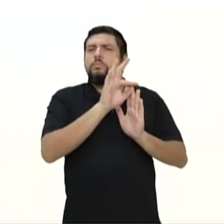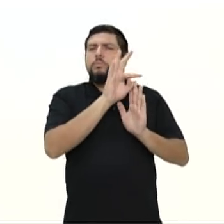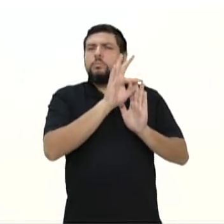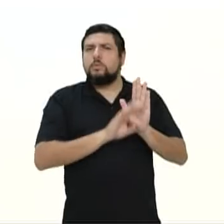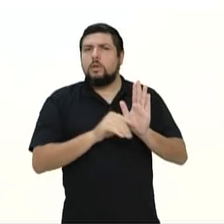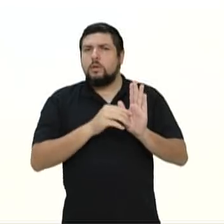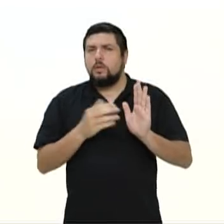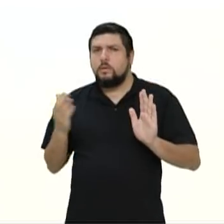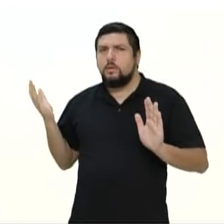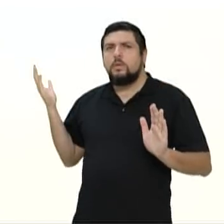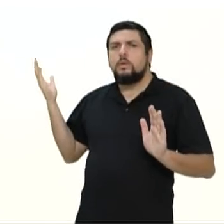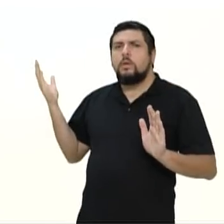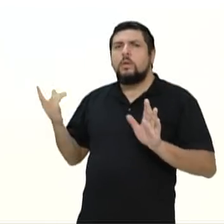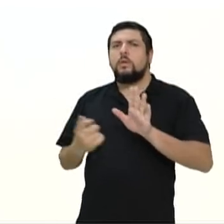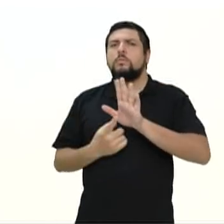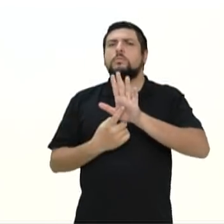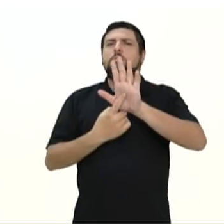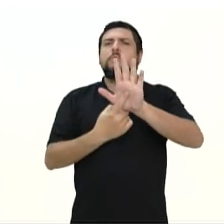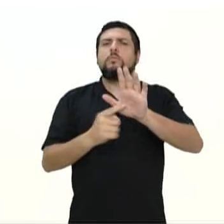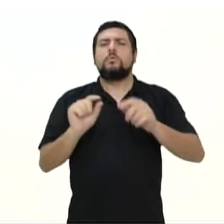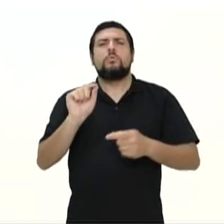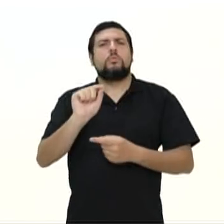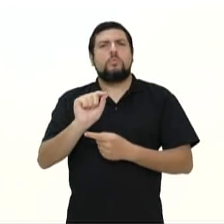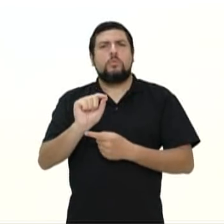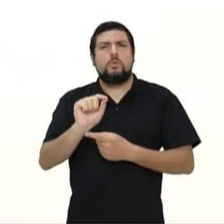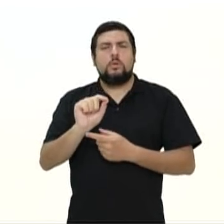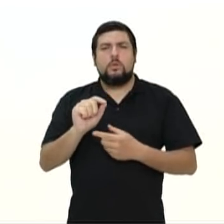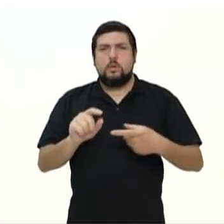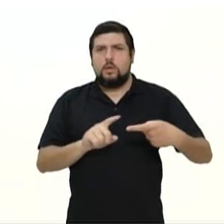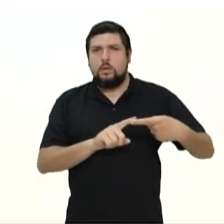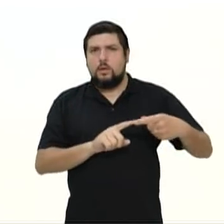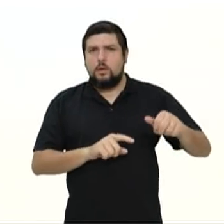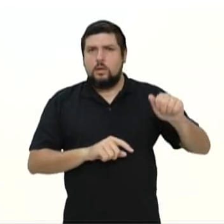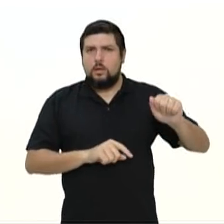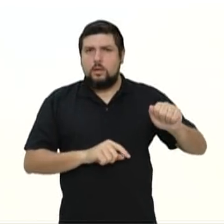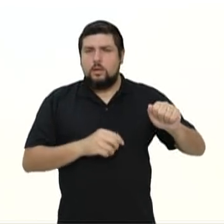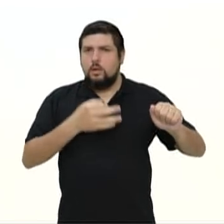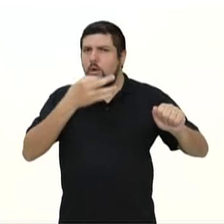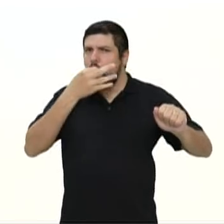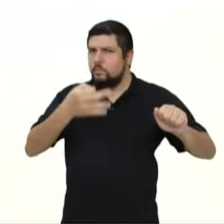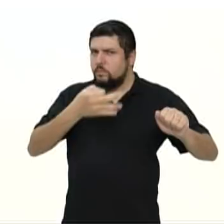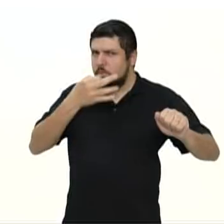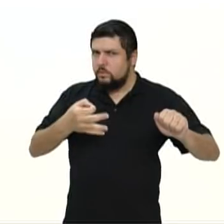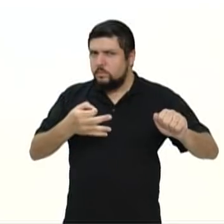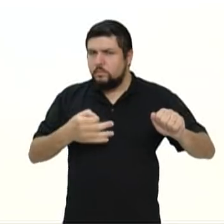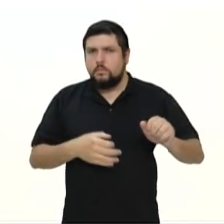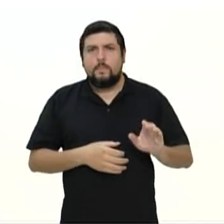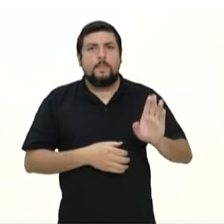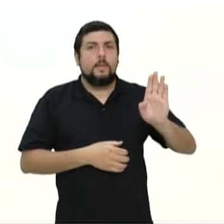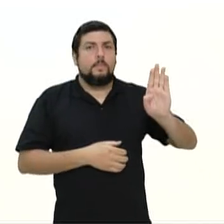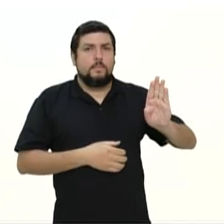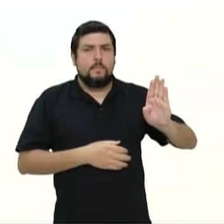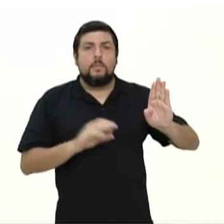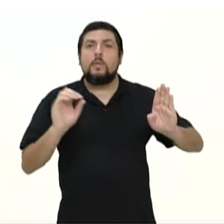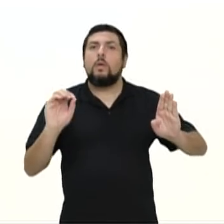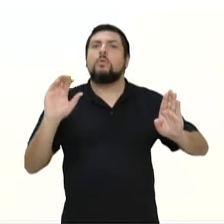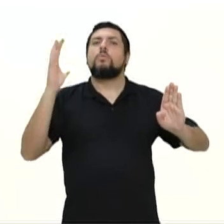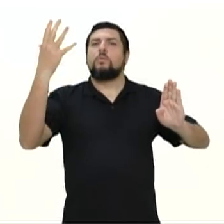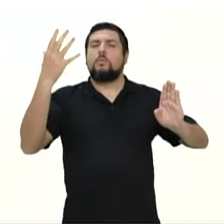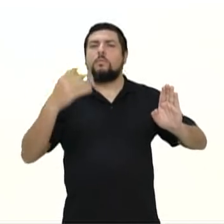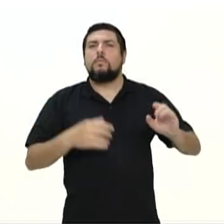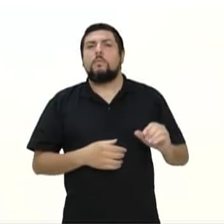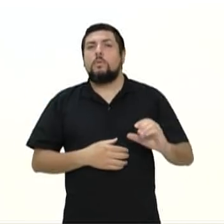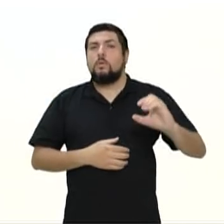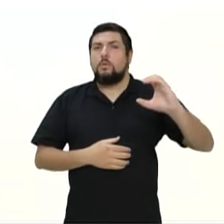está expressando? Uma opinião, letra A. Letra B, um fato. Ou